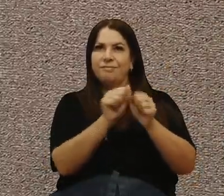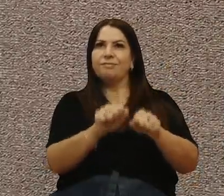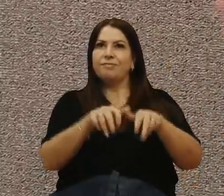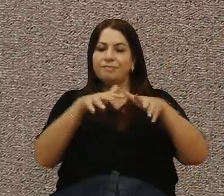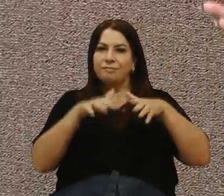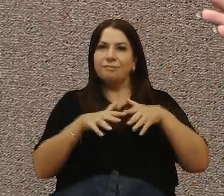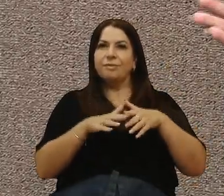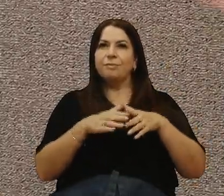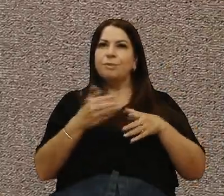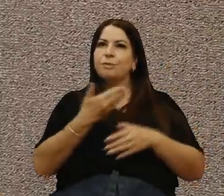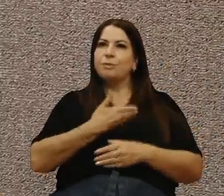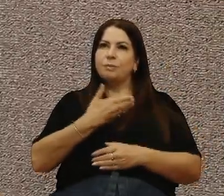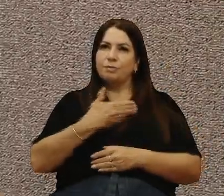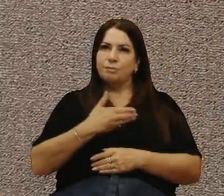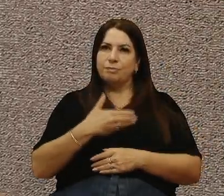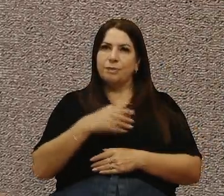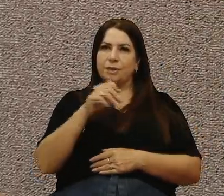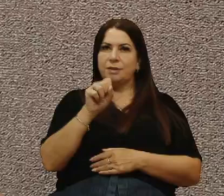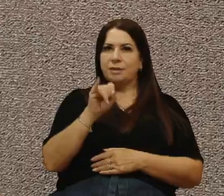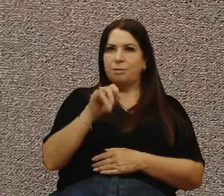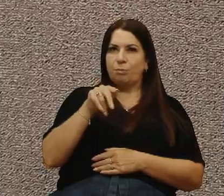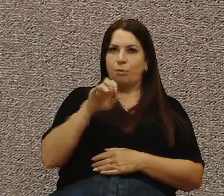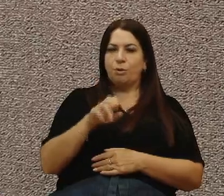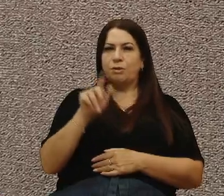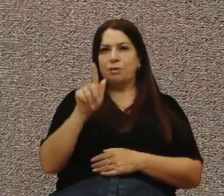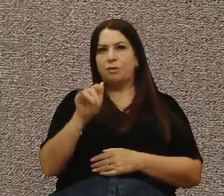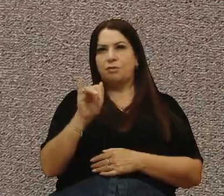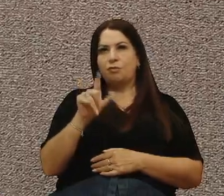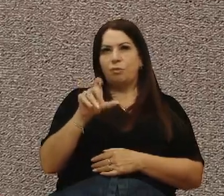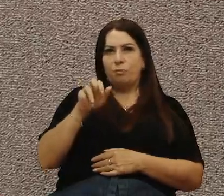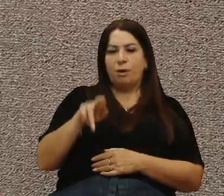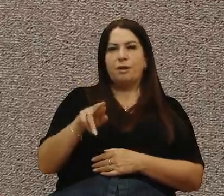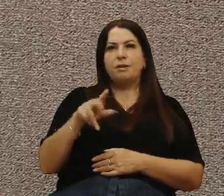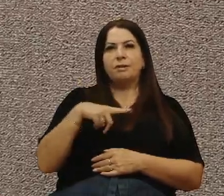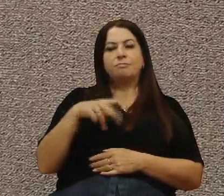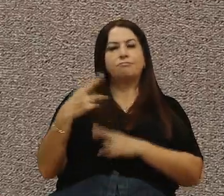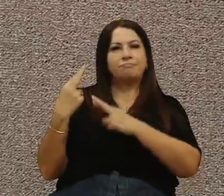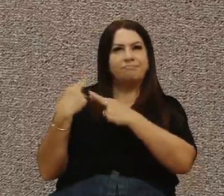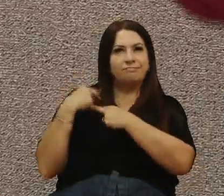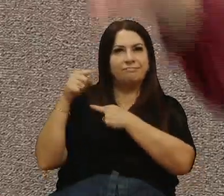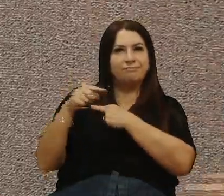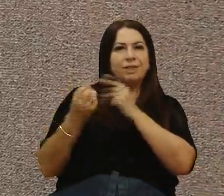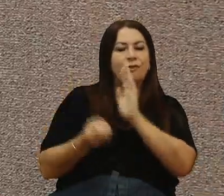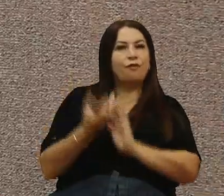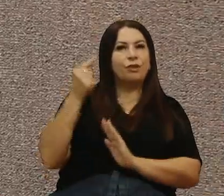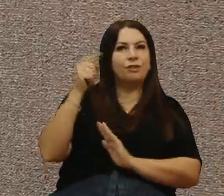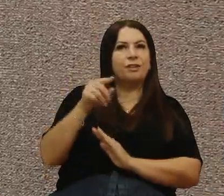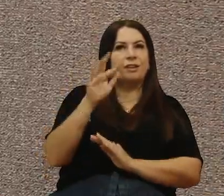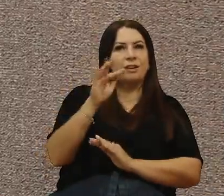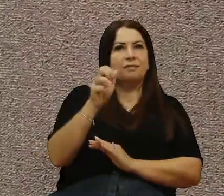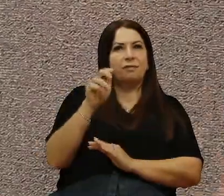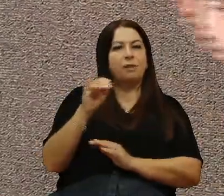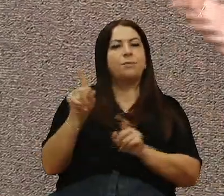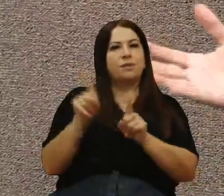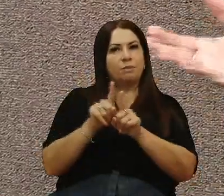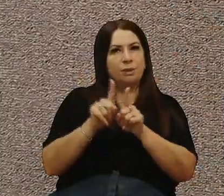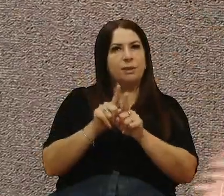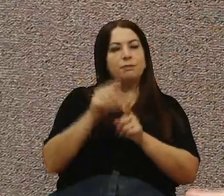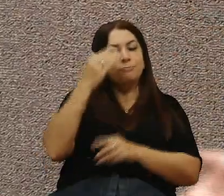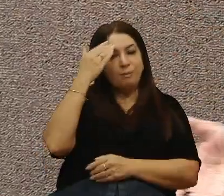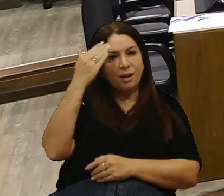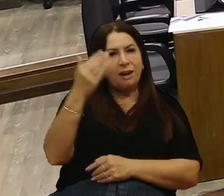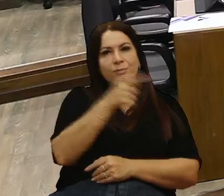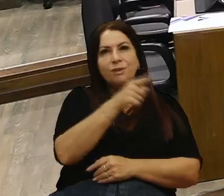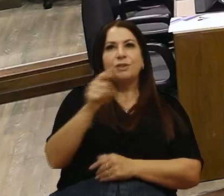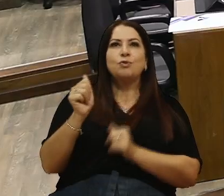hoje, meus grandes amigos, a Simone e o Gilmar, os grandes responsáveis, os fundadores, a Fábio está com eles aqui também, então muito obrigada